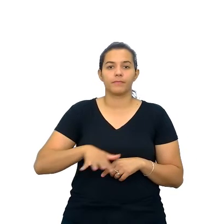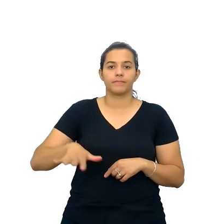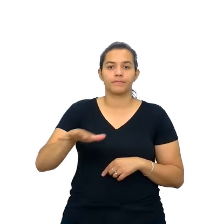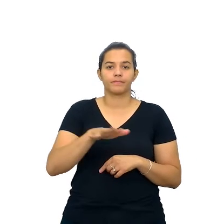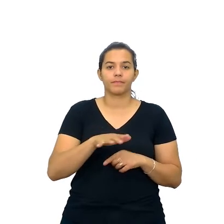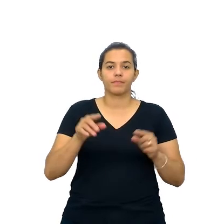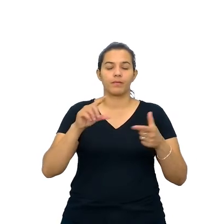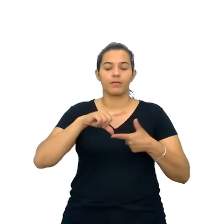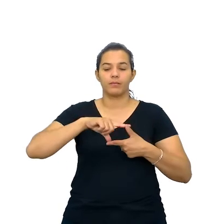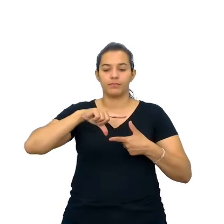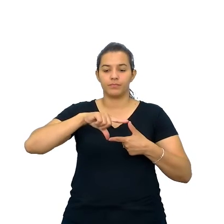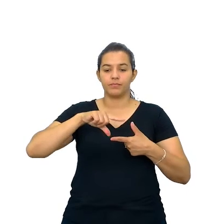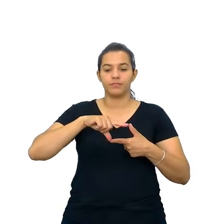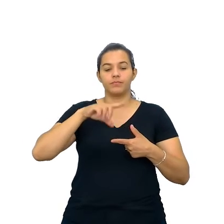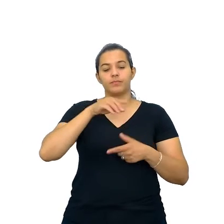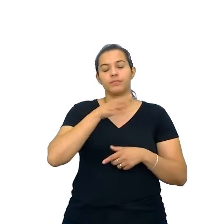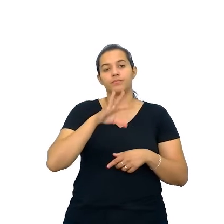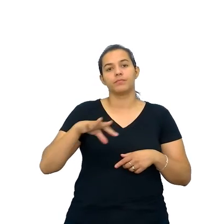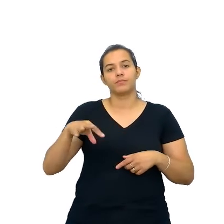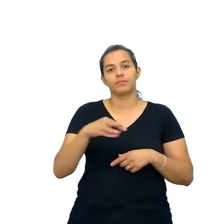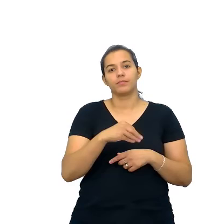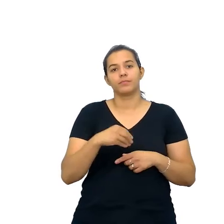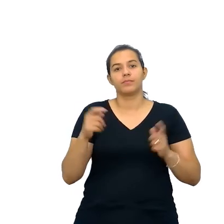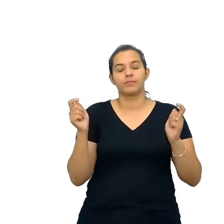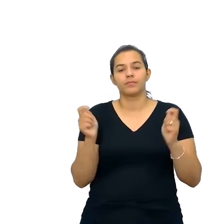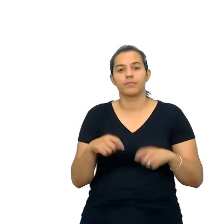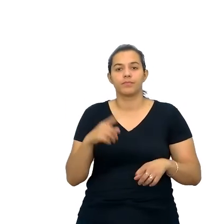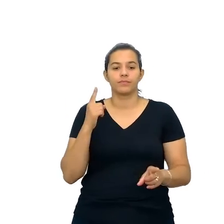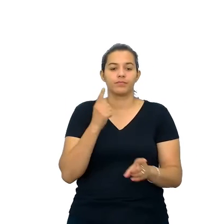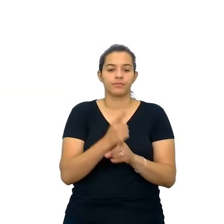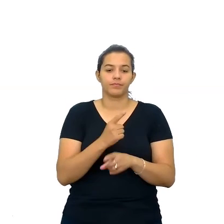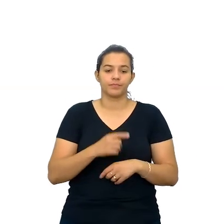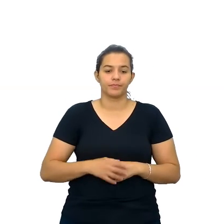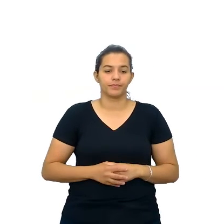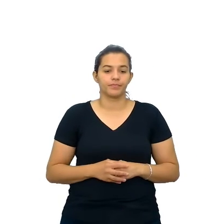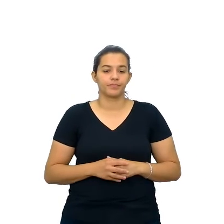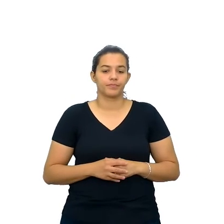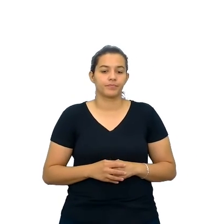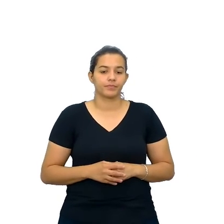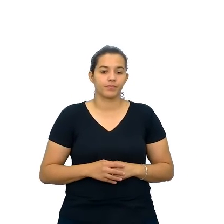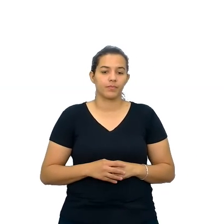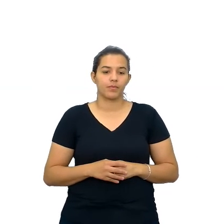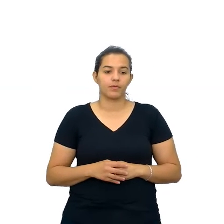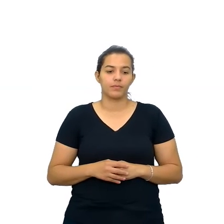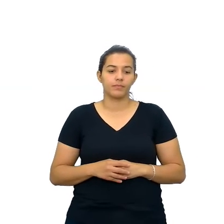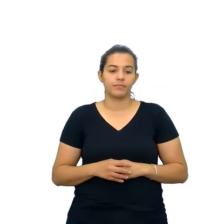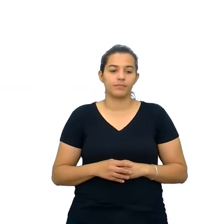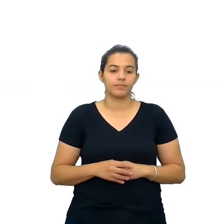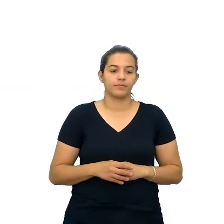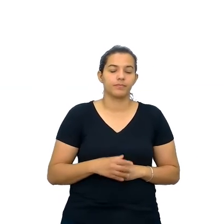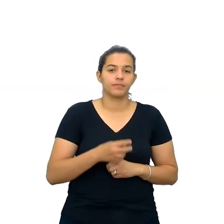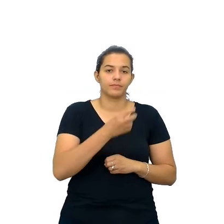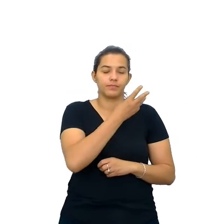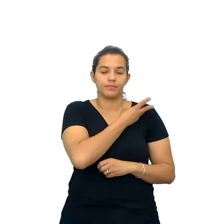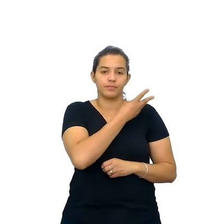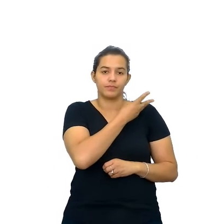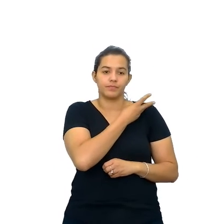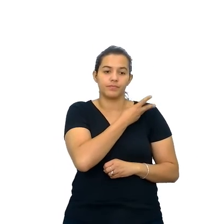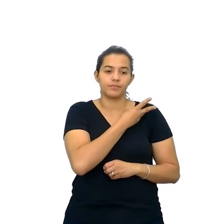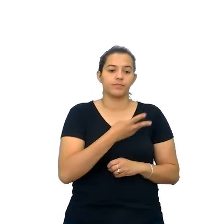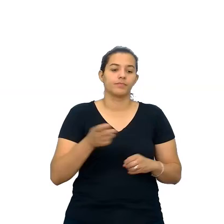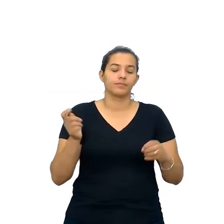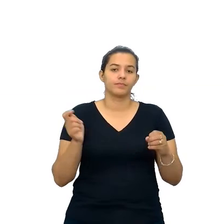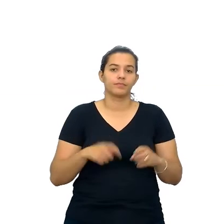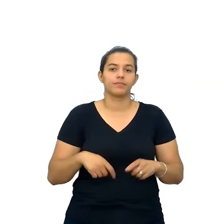do quadrado para que nós cheguemos aí à solução. Bom, e para o terceiro ano, a terceira série, né,